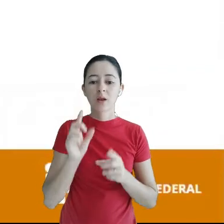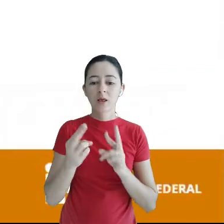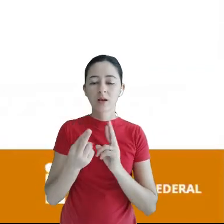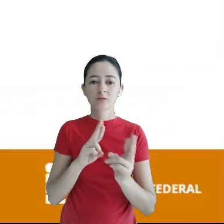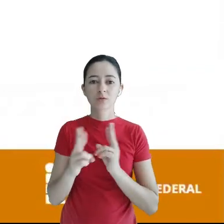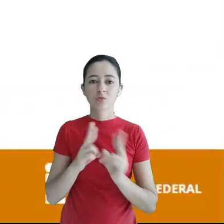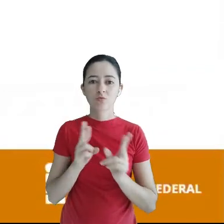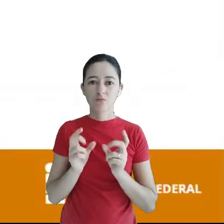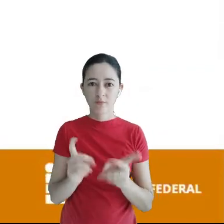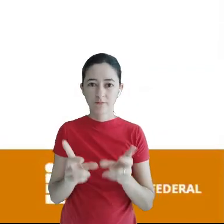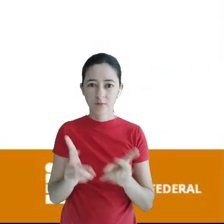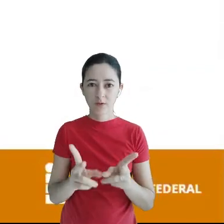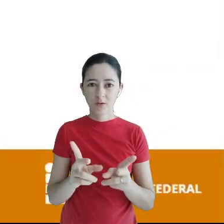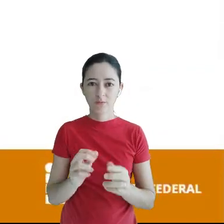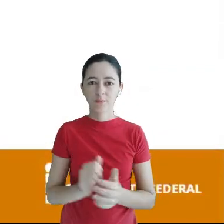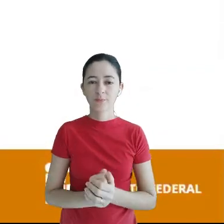produto.